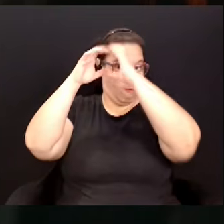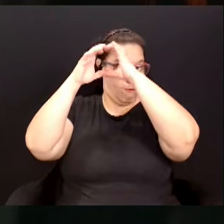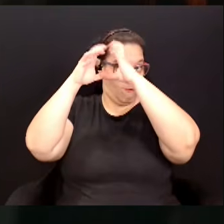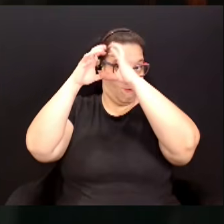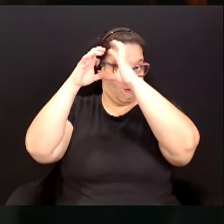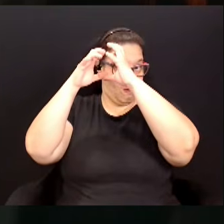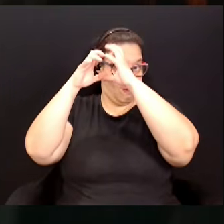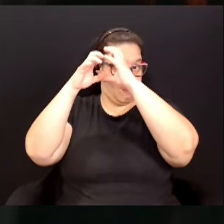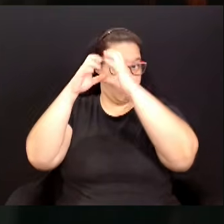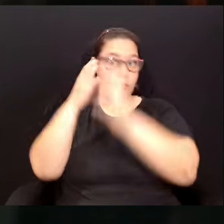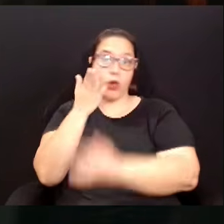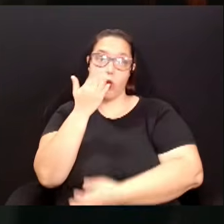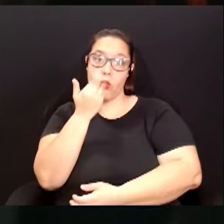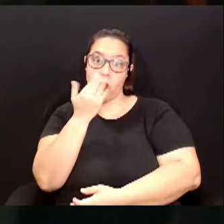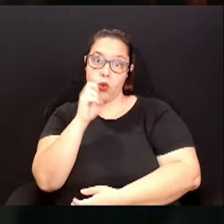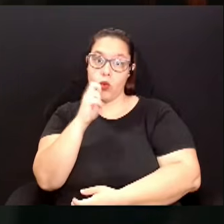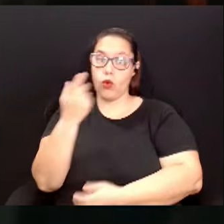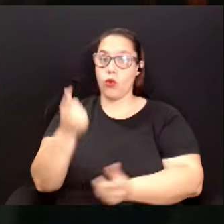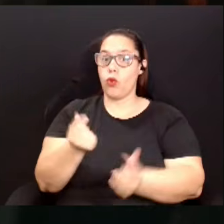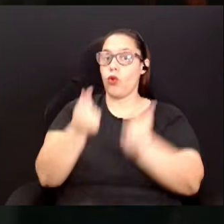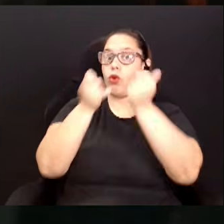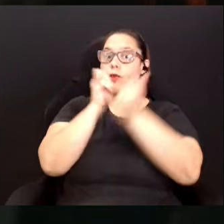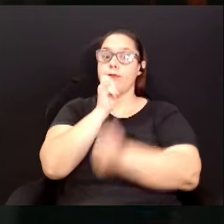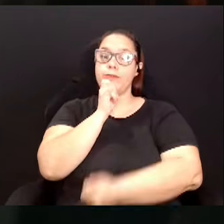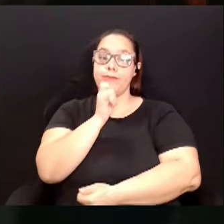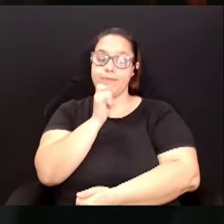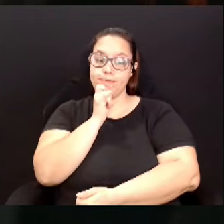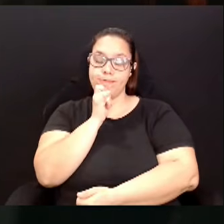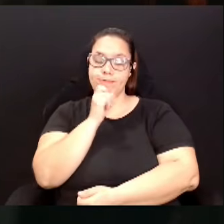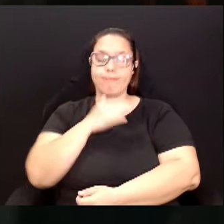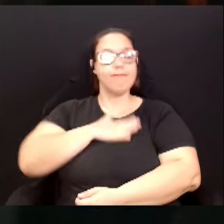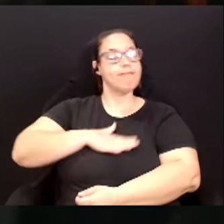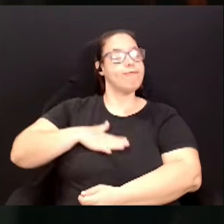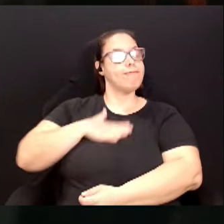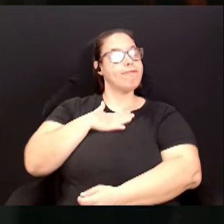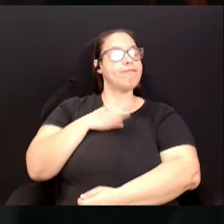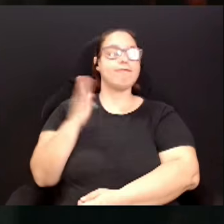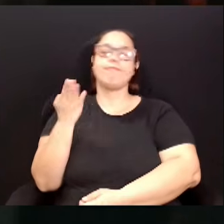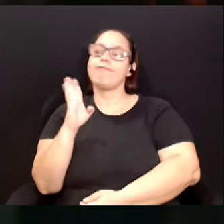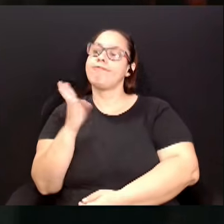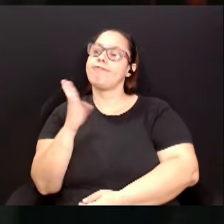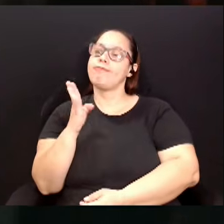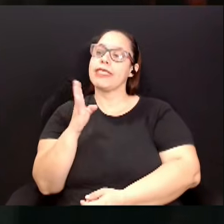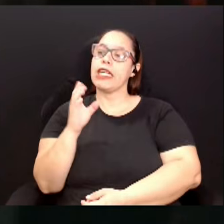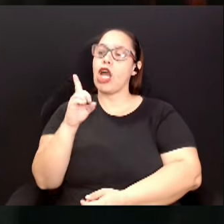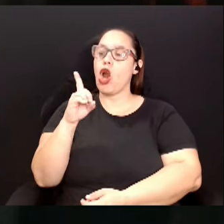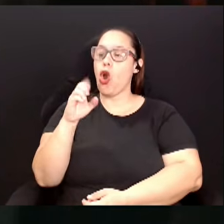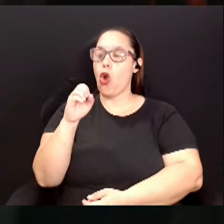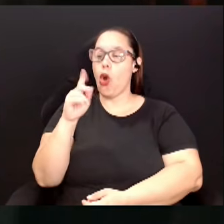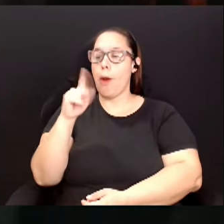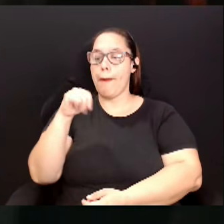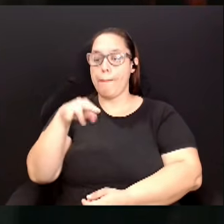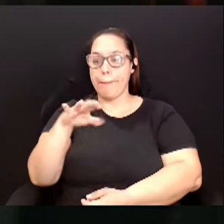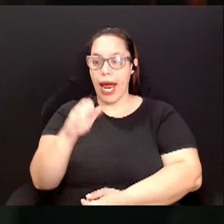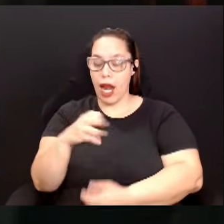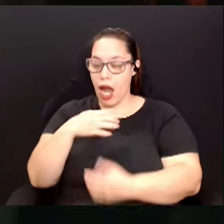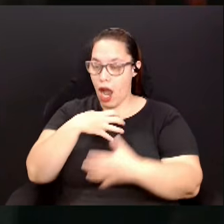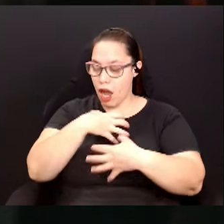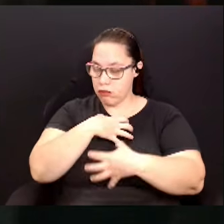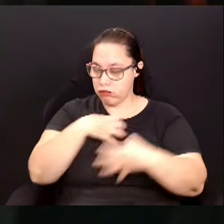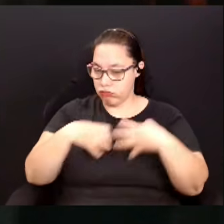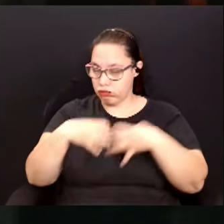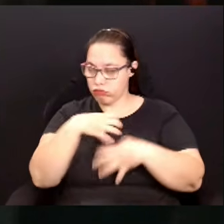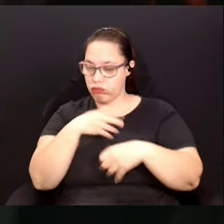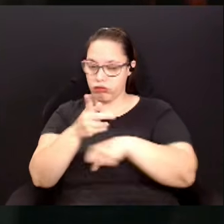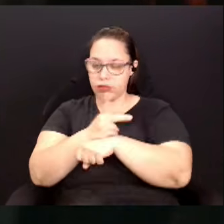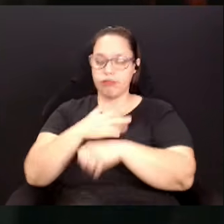comida ou o dinheiro, por exemplo. Esse prazer biológico gerado pela dopamina faz com que muitos busquem satisfação